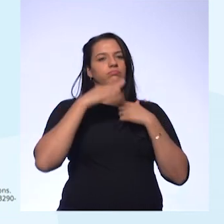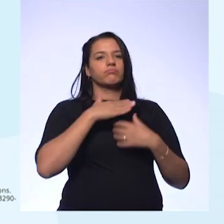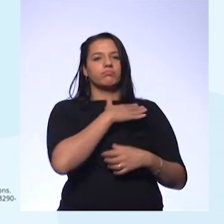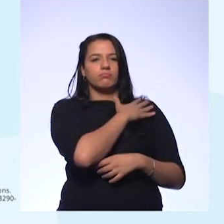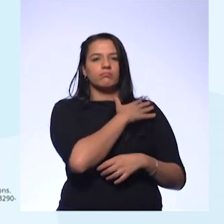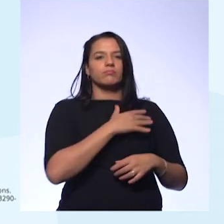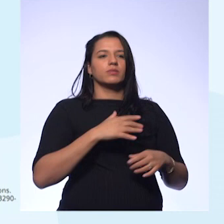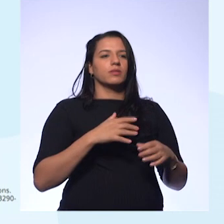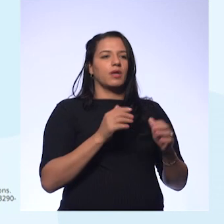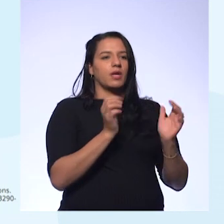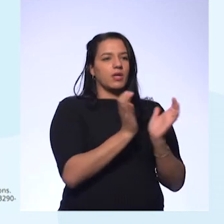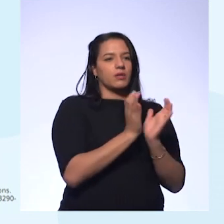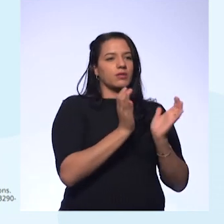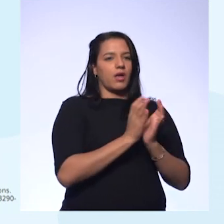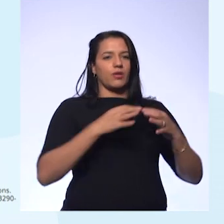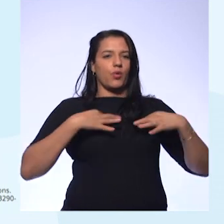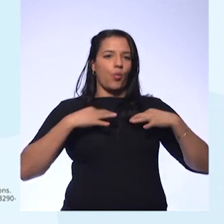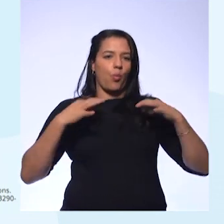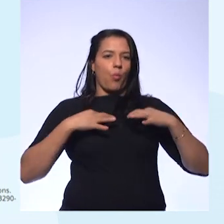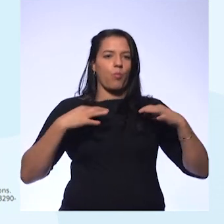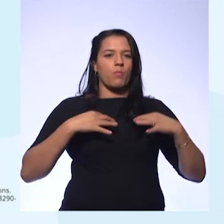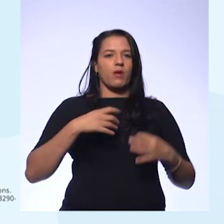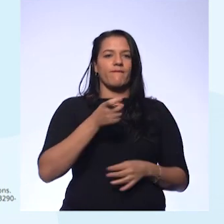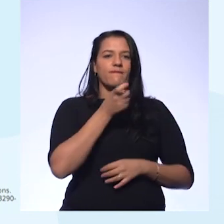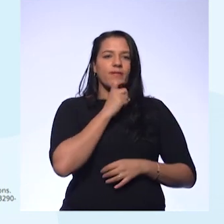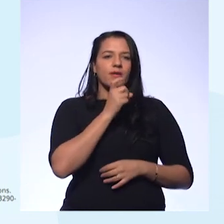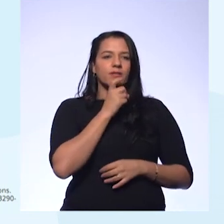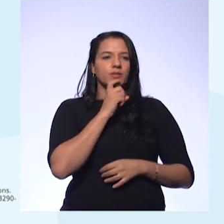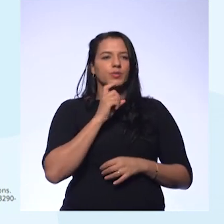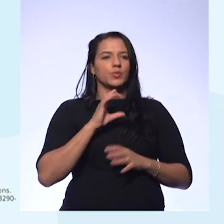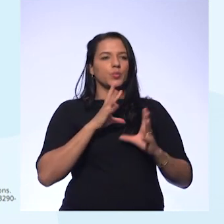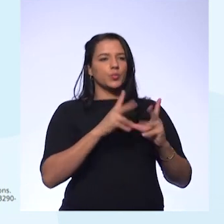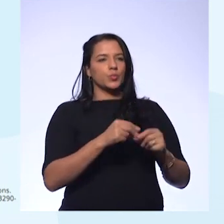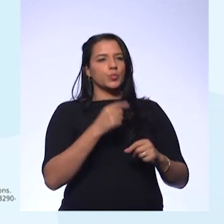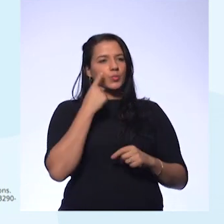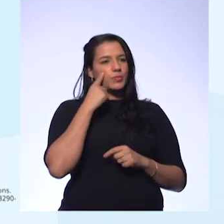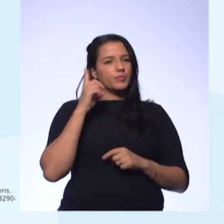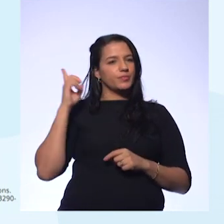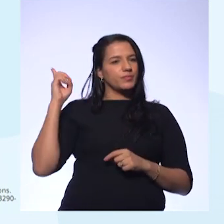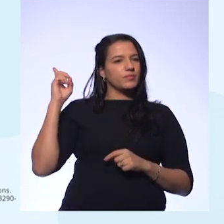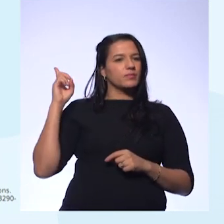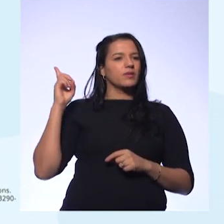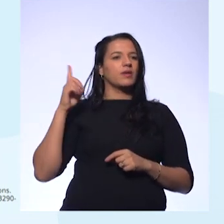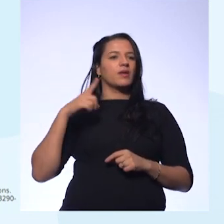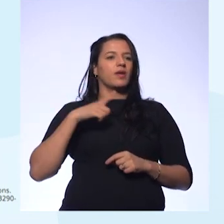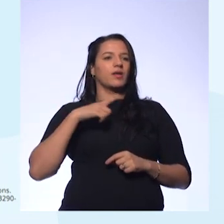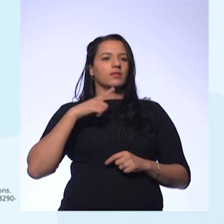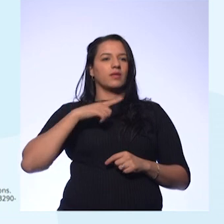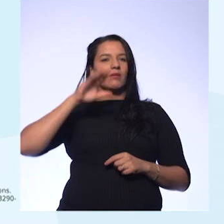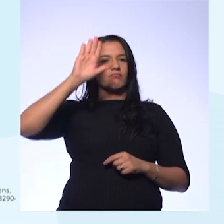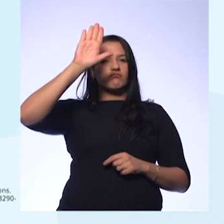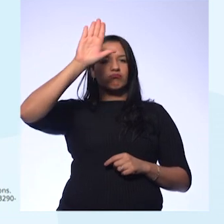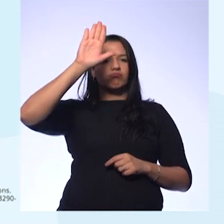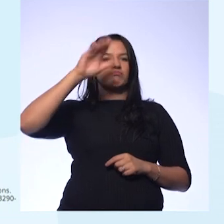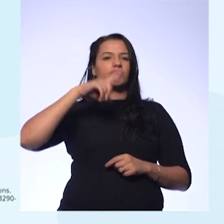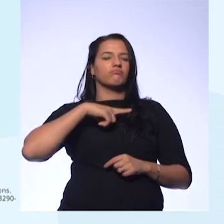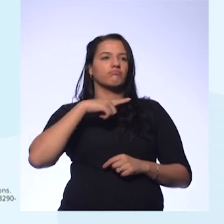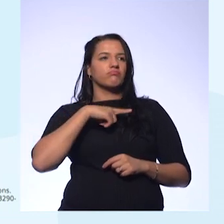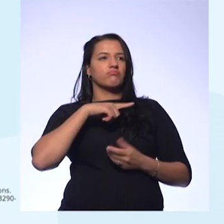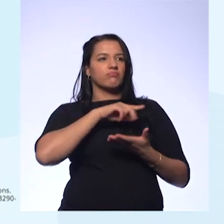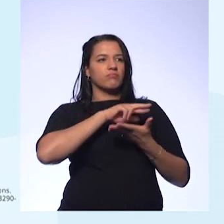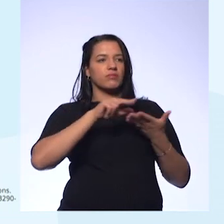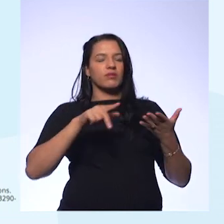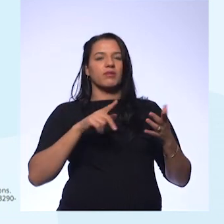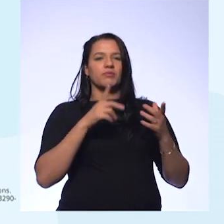porque eles andavam fardados, eram os camisas verdes. Olha o sinal que eles estão fazendo, o gesto que eles estão fazendo, vocês já viram isso em